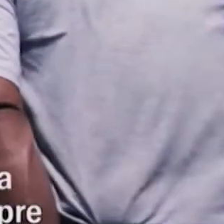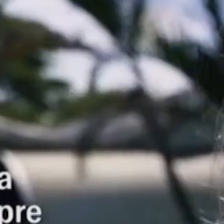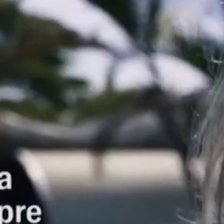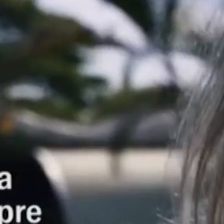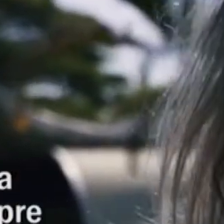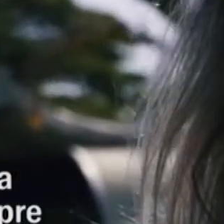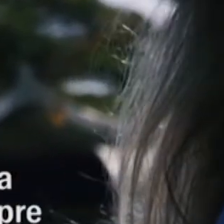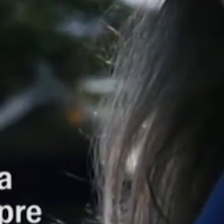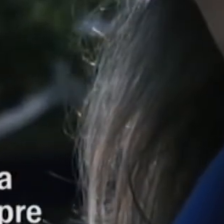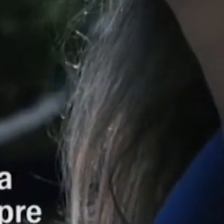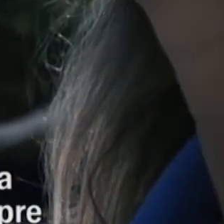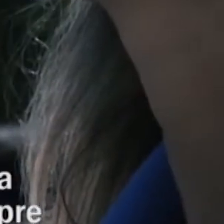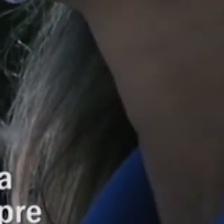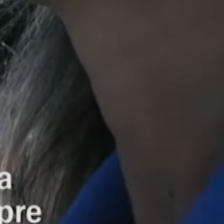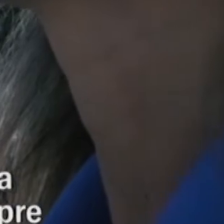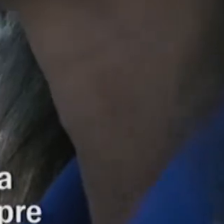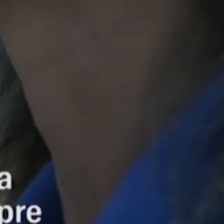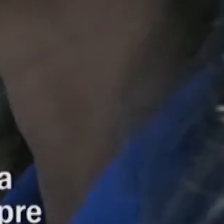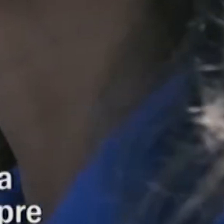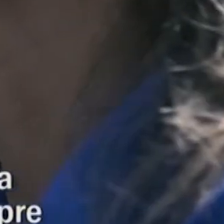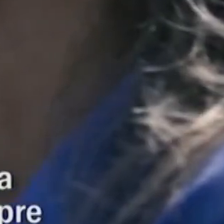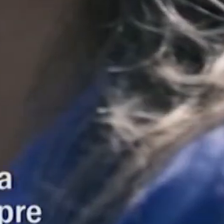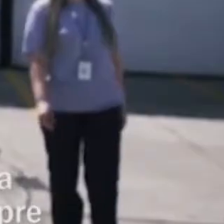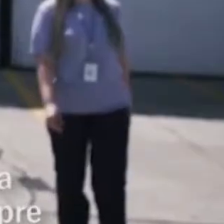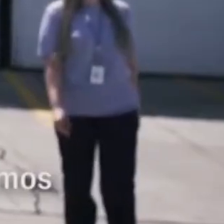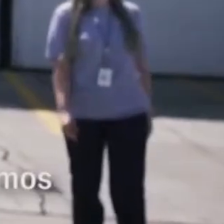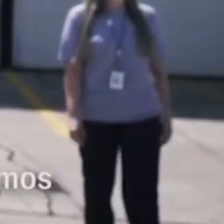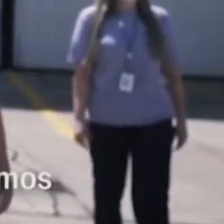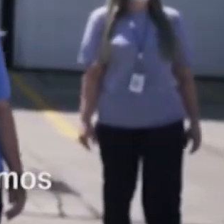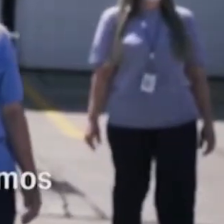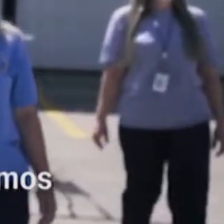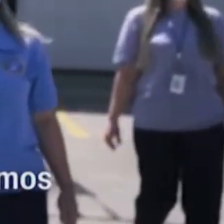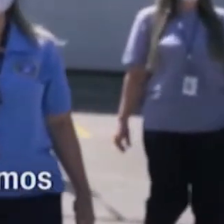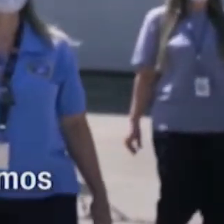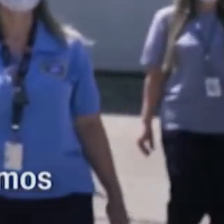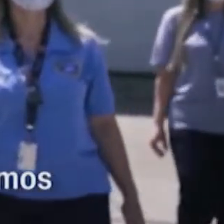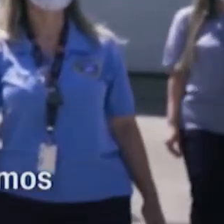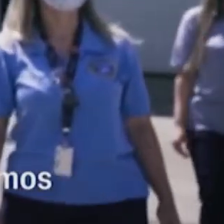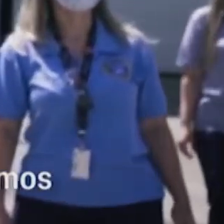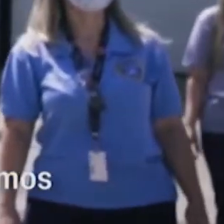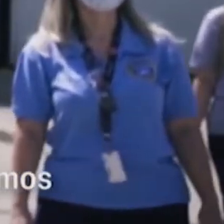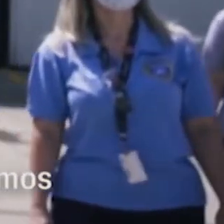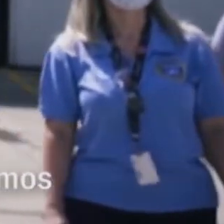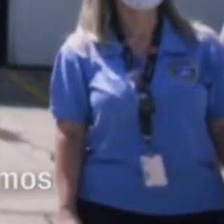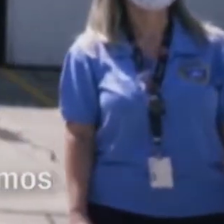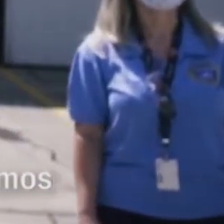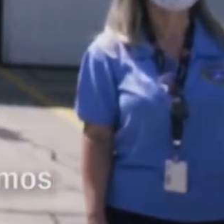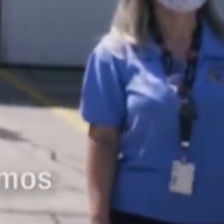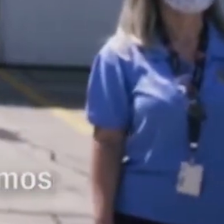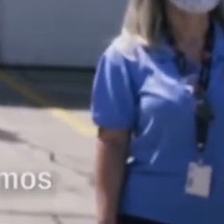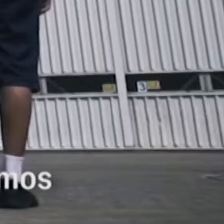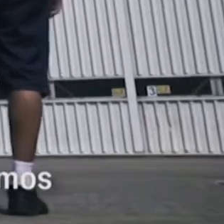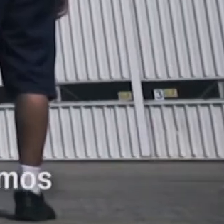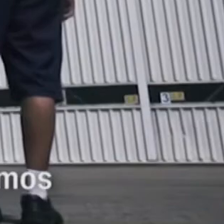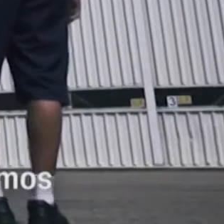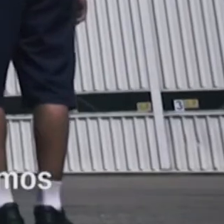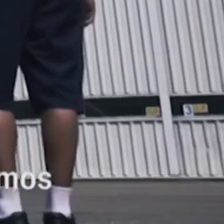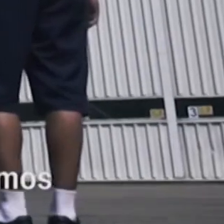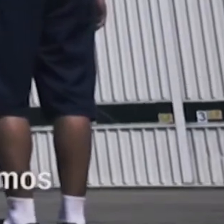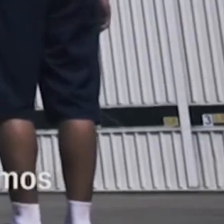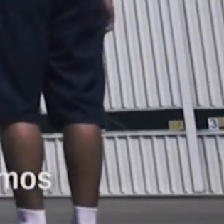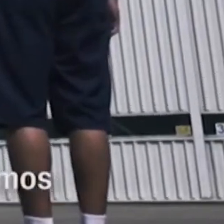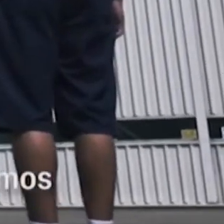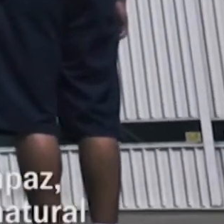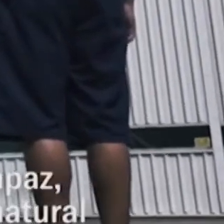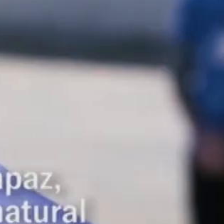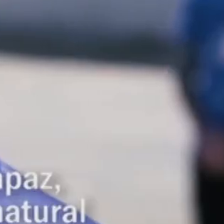criatividade, da inovação e capacidade de criar sempre. E cada vez que se tem a sensação da criação, nós